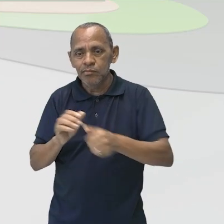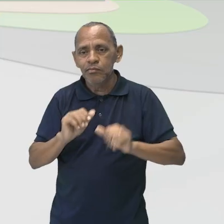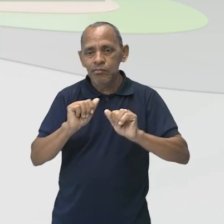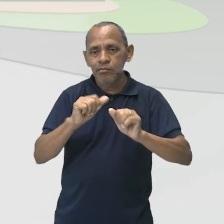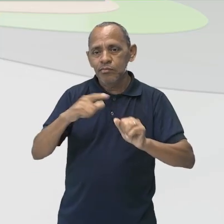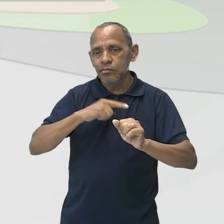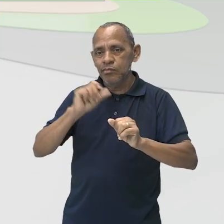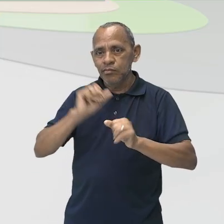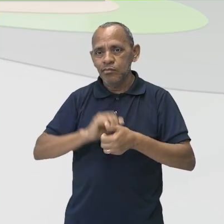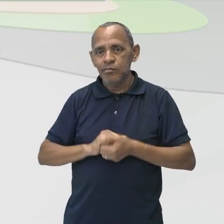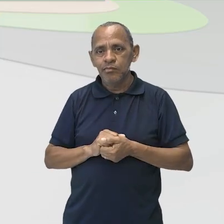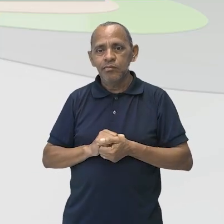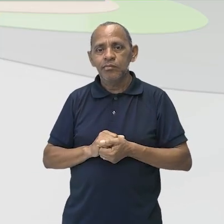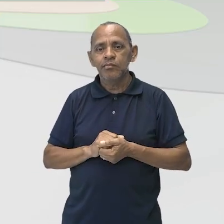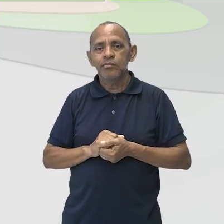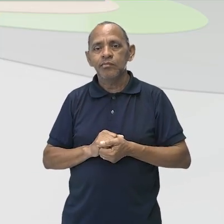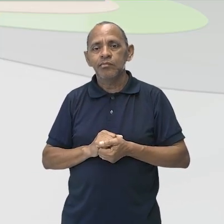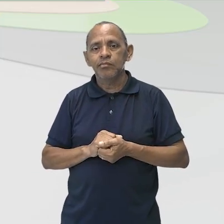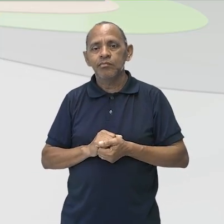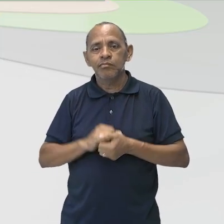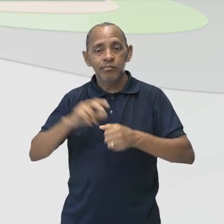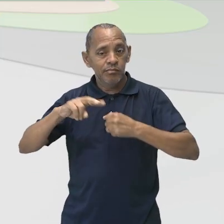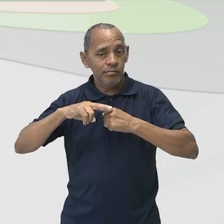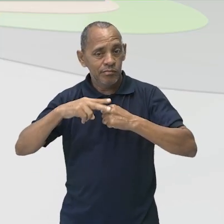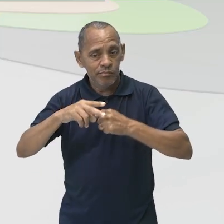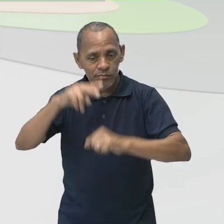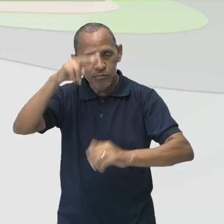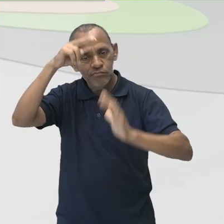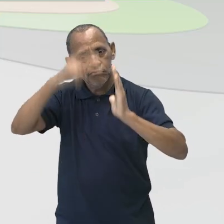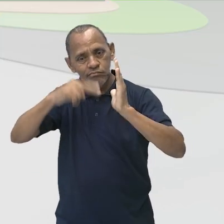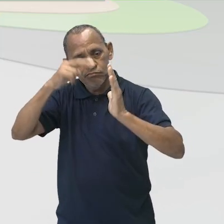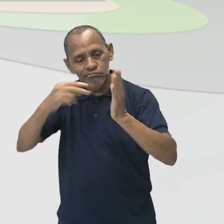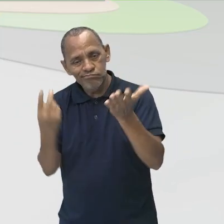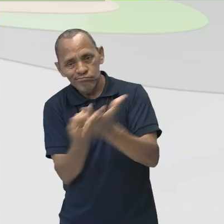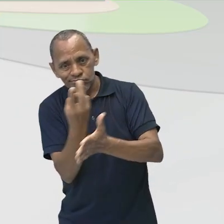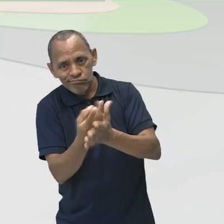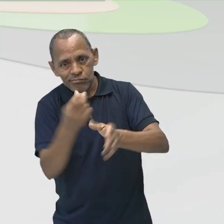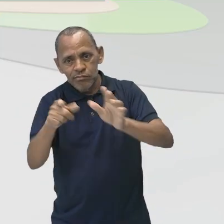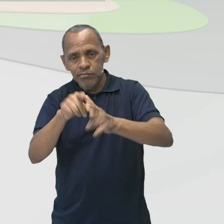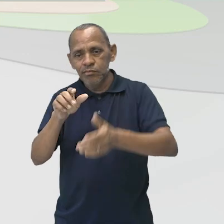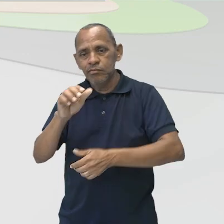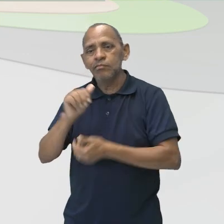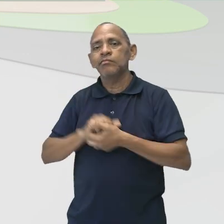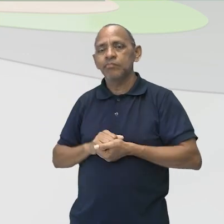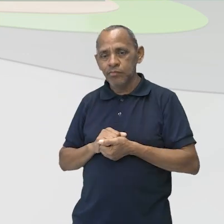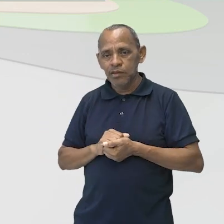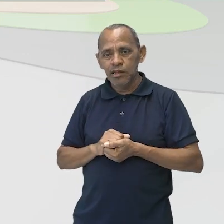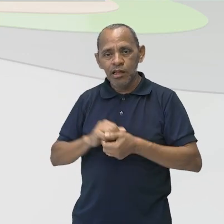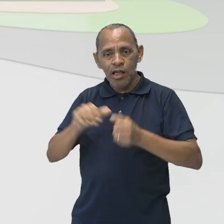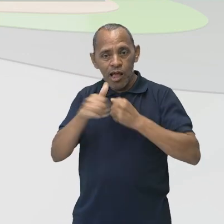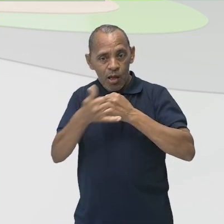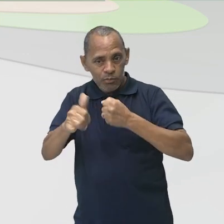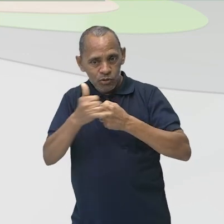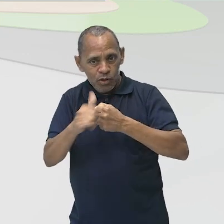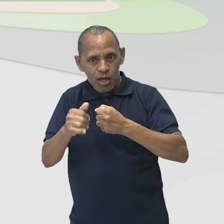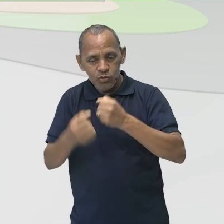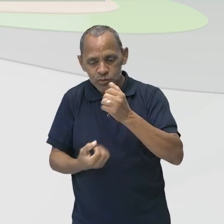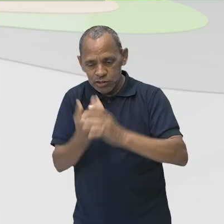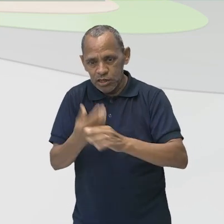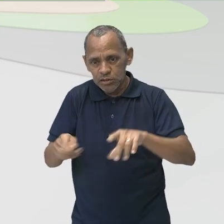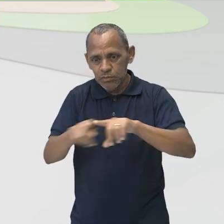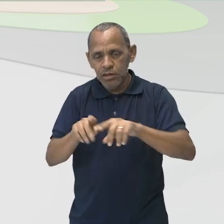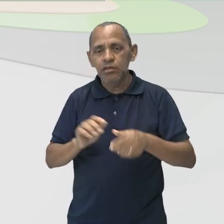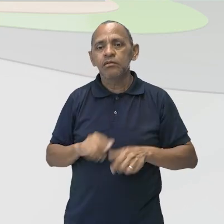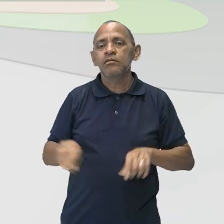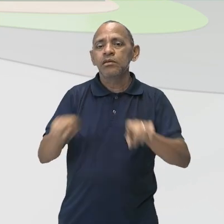a uma realização, digamos assim, uma leitura incorreta do aminoácido que será formado e, assim, consequentemente,